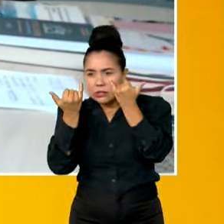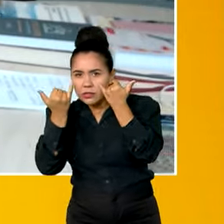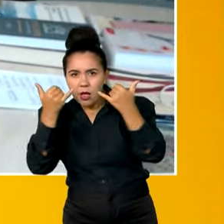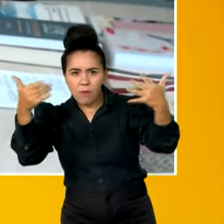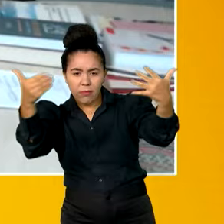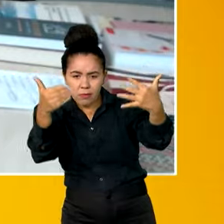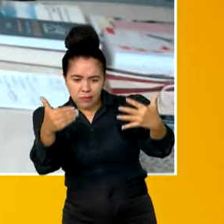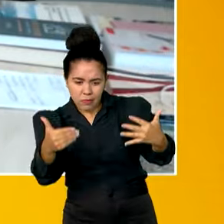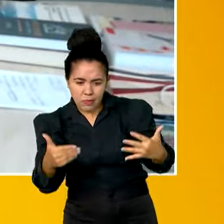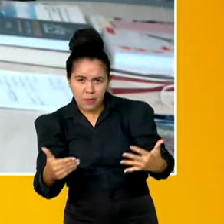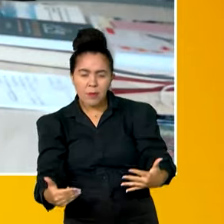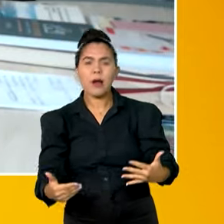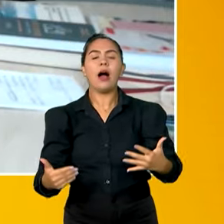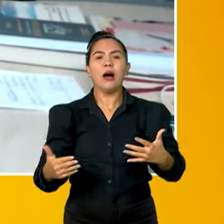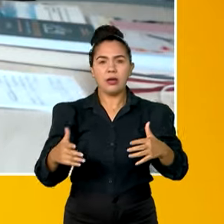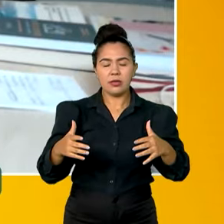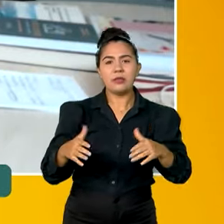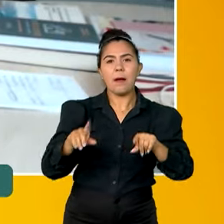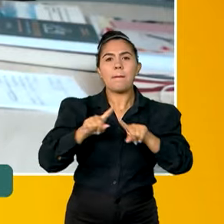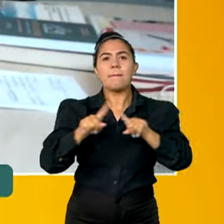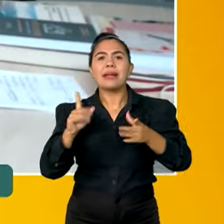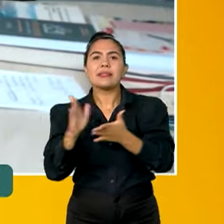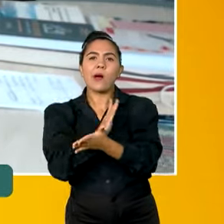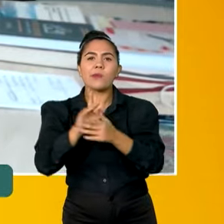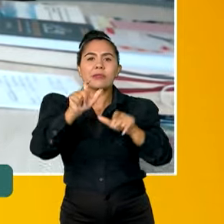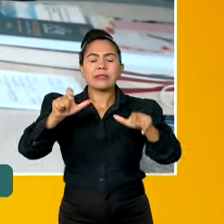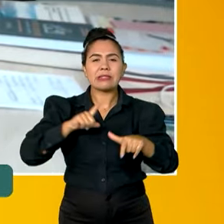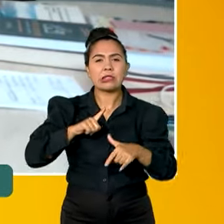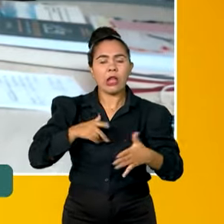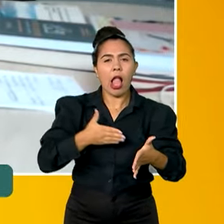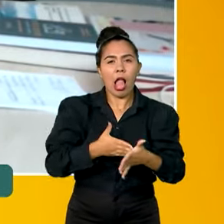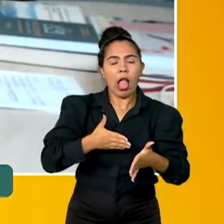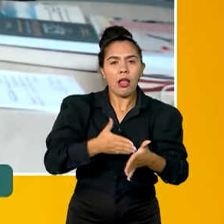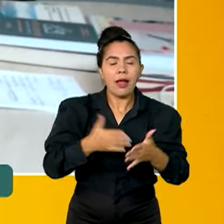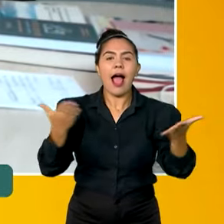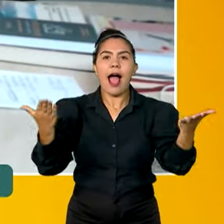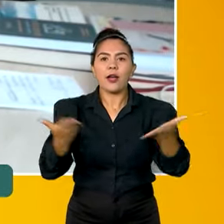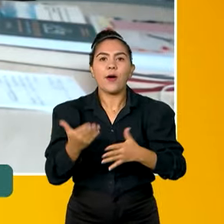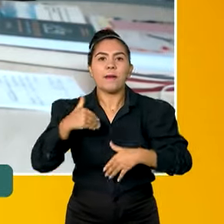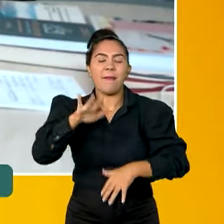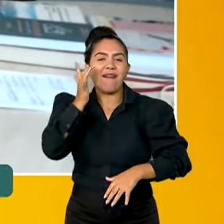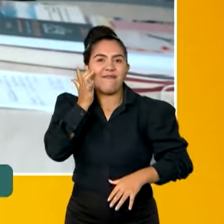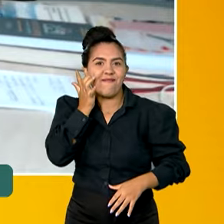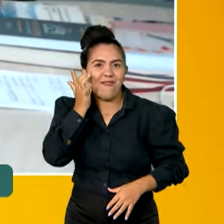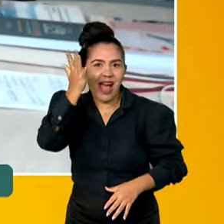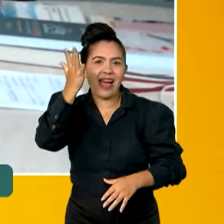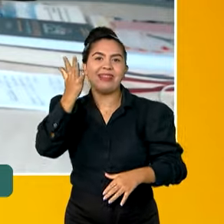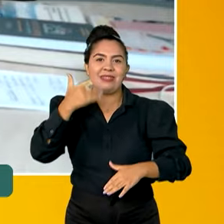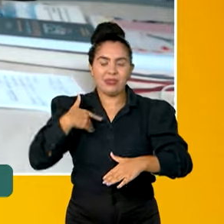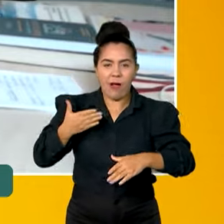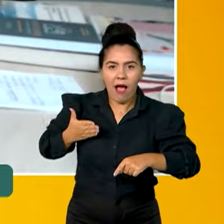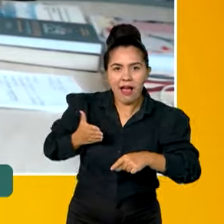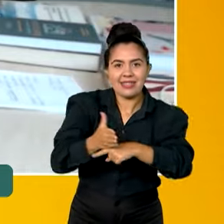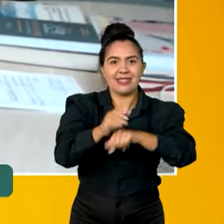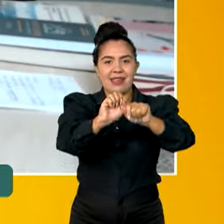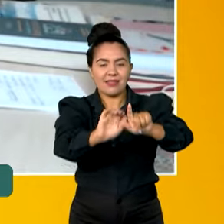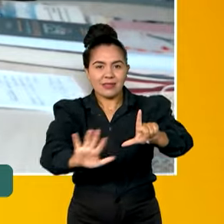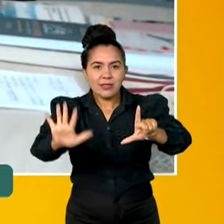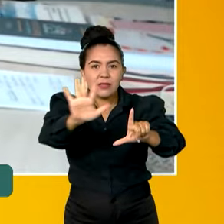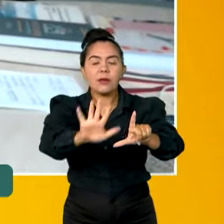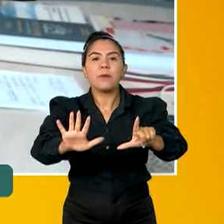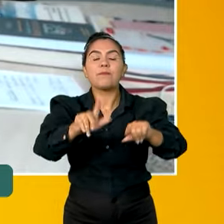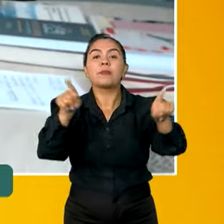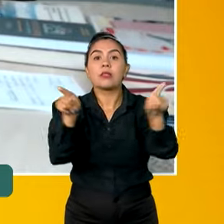difícil navegabilidade para os cidadãos, agora estão disponíveis de uma forma muito mais facilitada, inclusive com